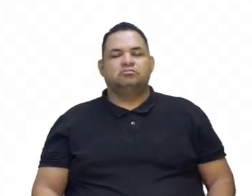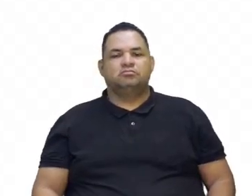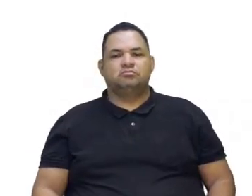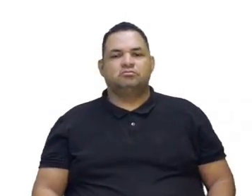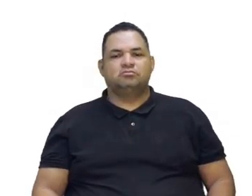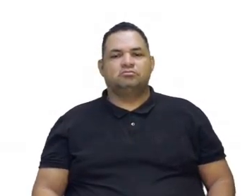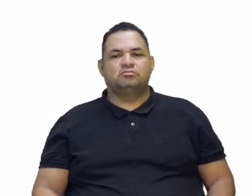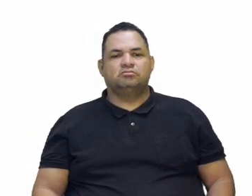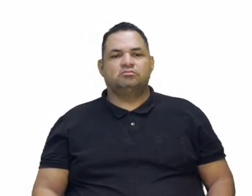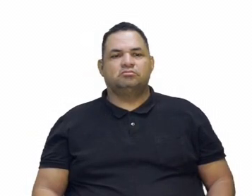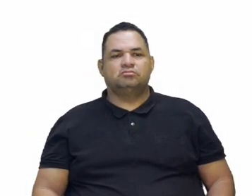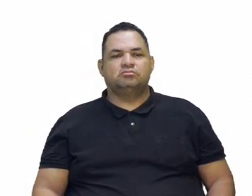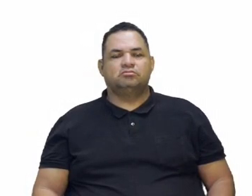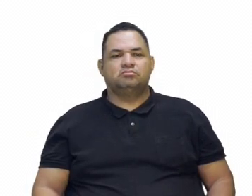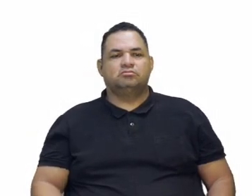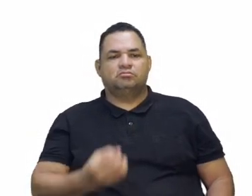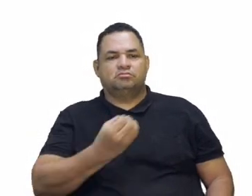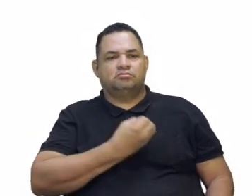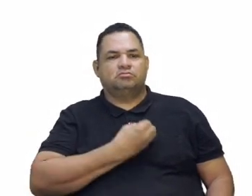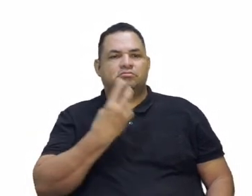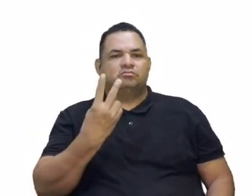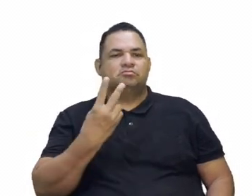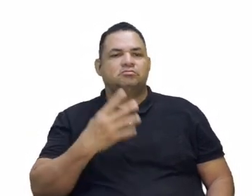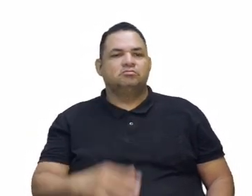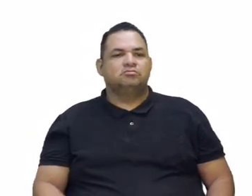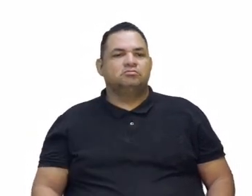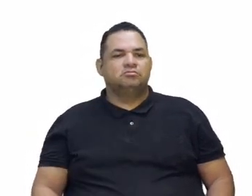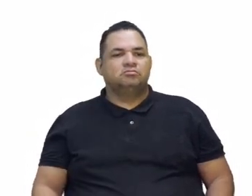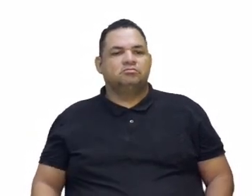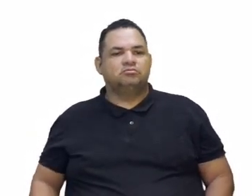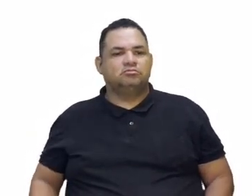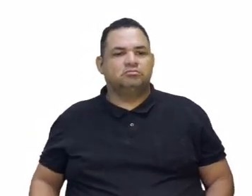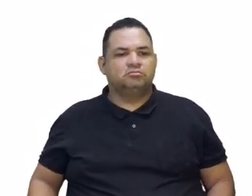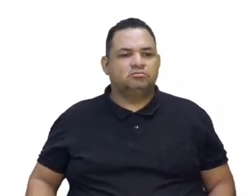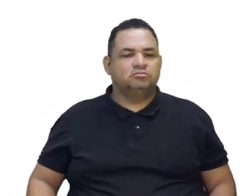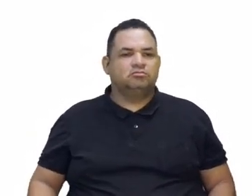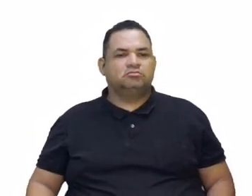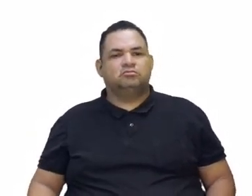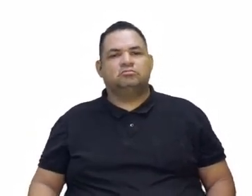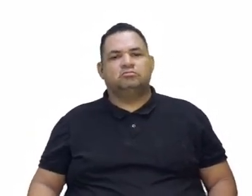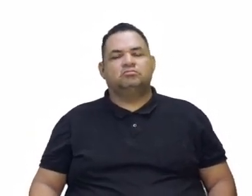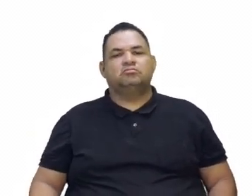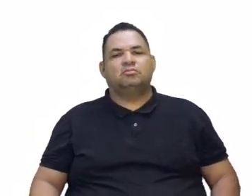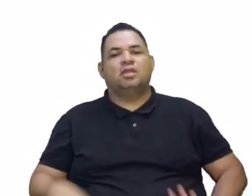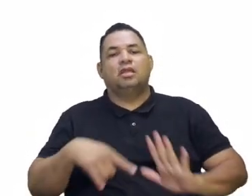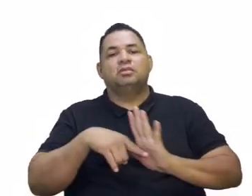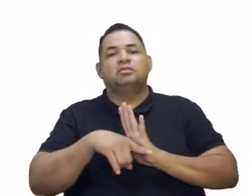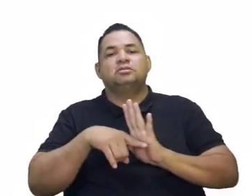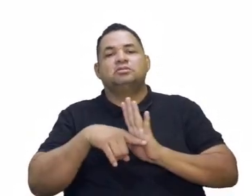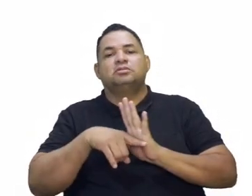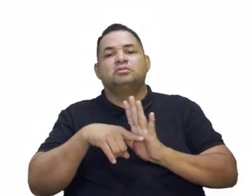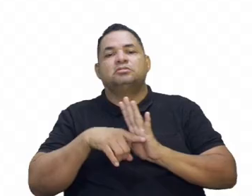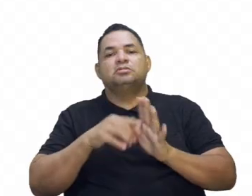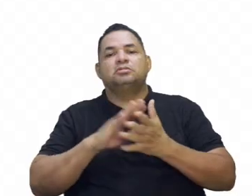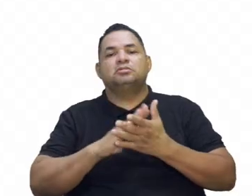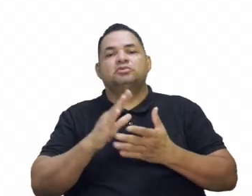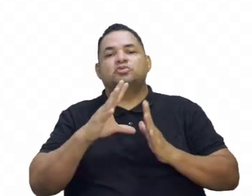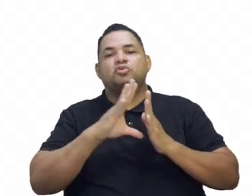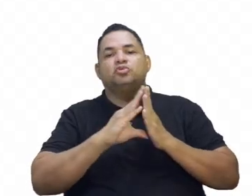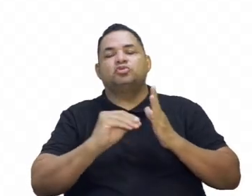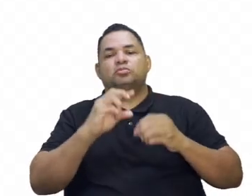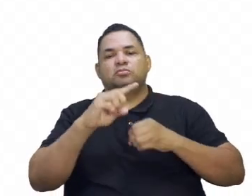1. Na questão 2, fala o seguinte: considerando o estudo dos modelos